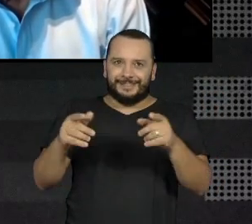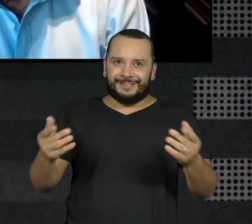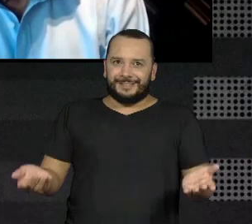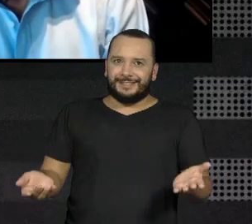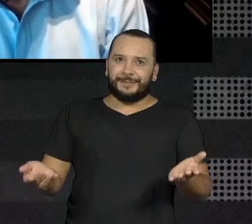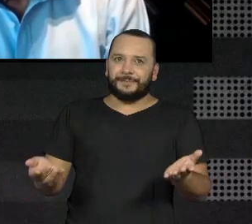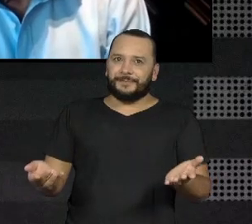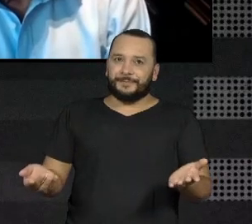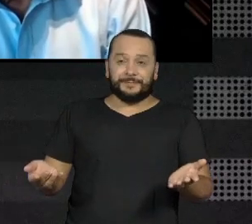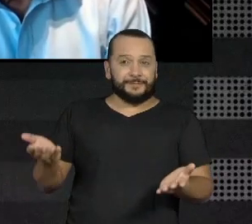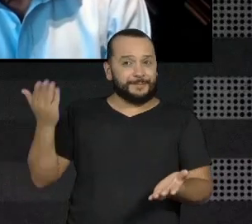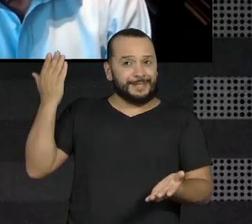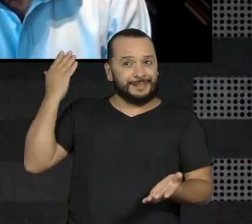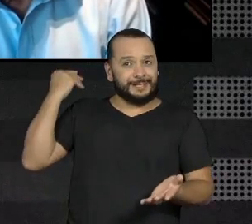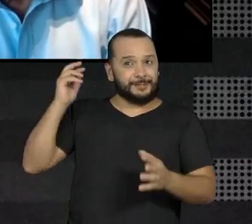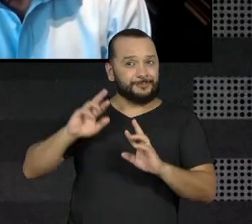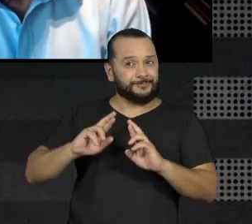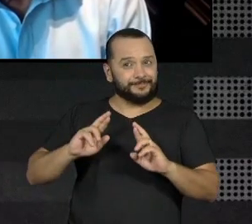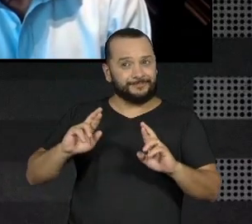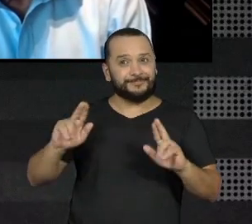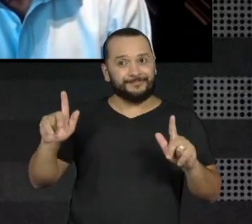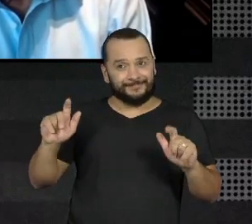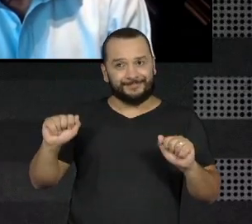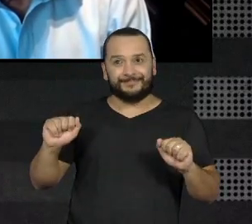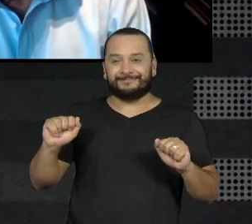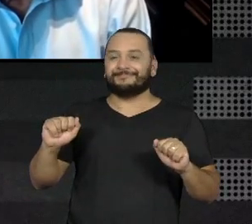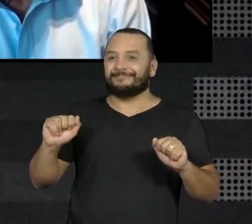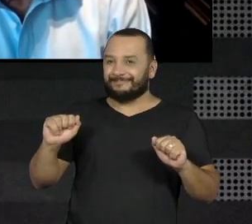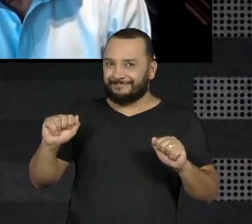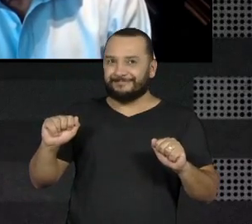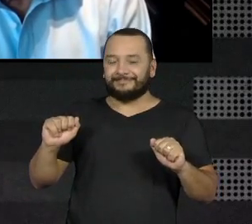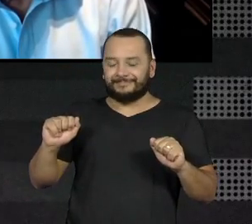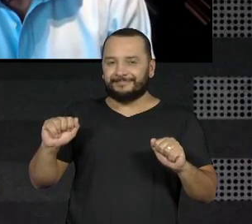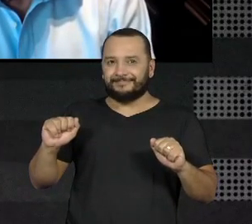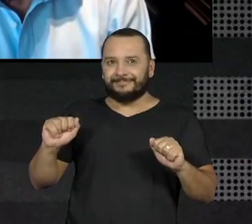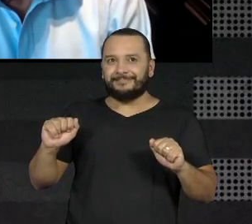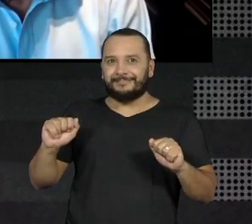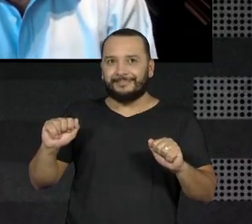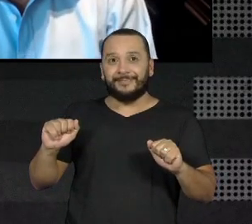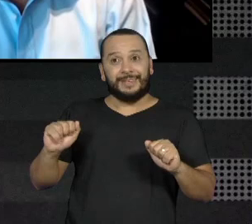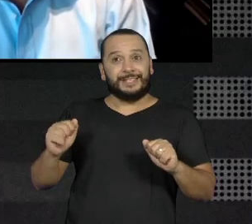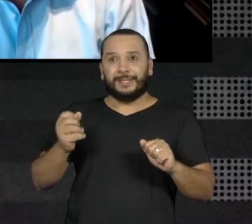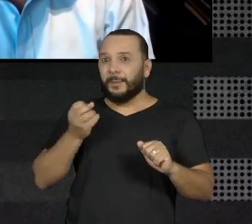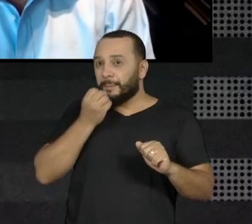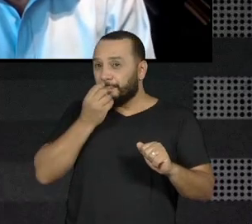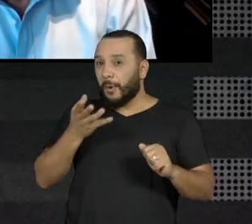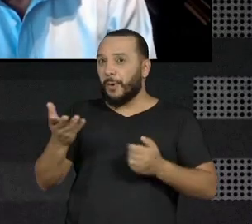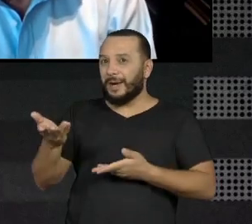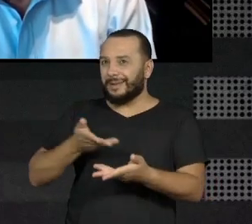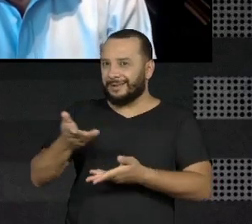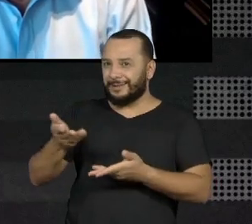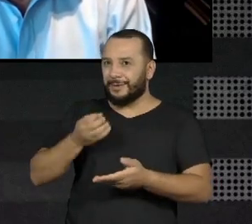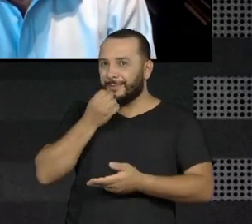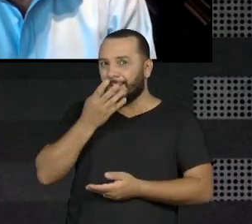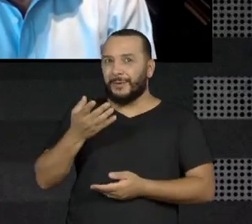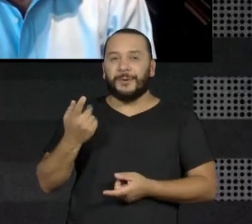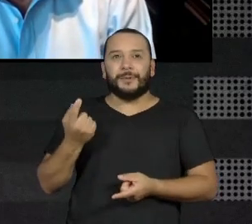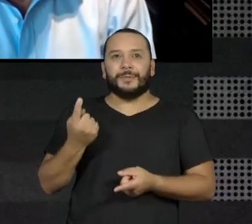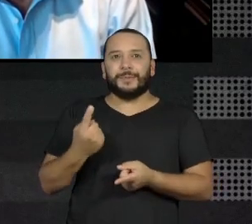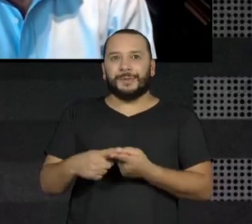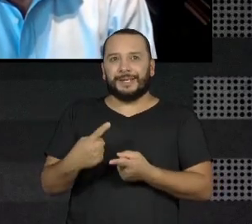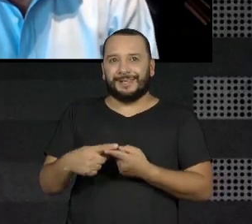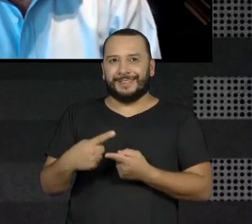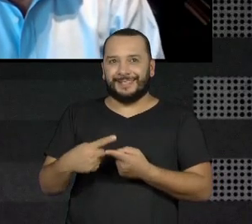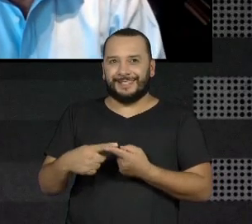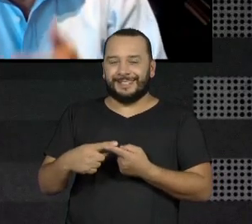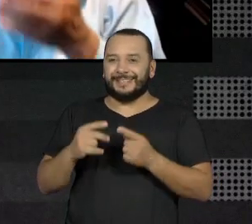Nem sempre foi assim, né? Acredito que nós temos essa relação de sucesso devido a uma construção que